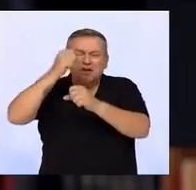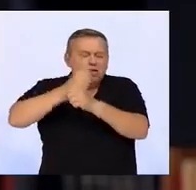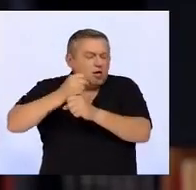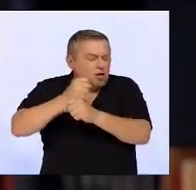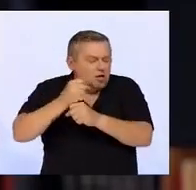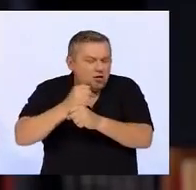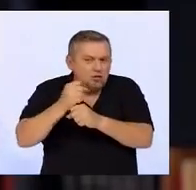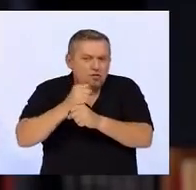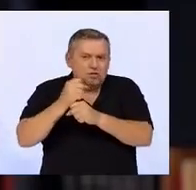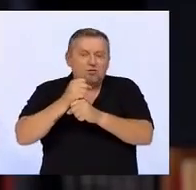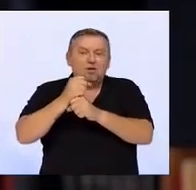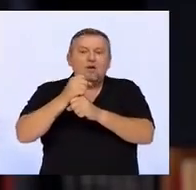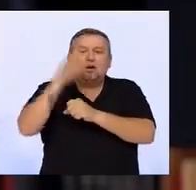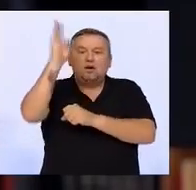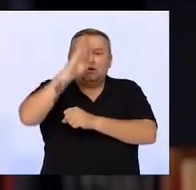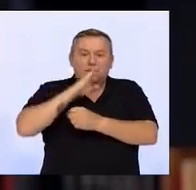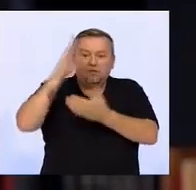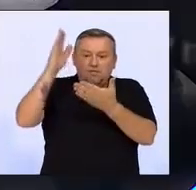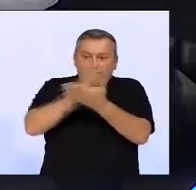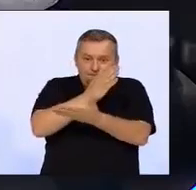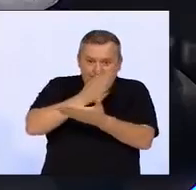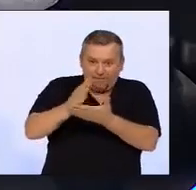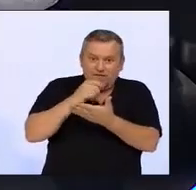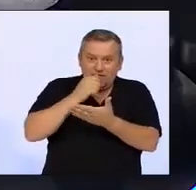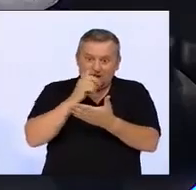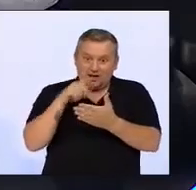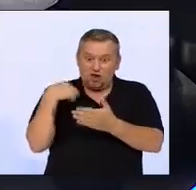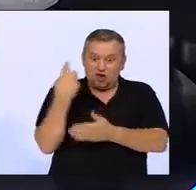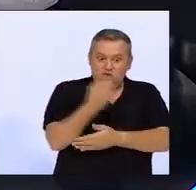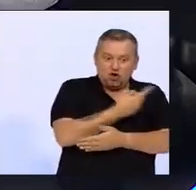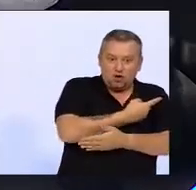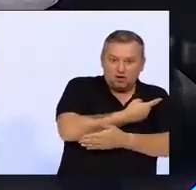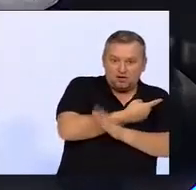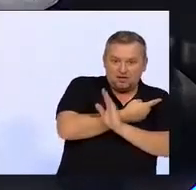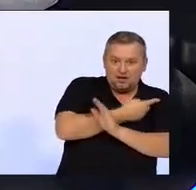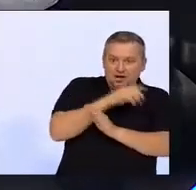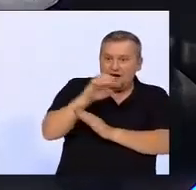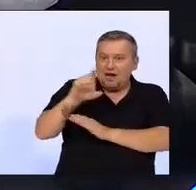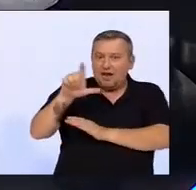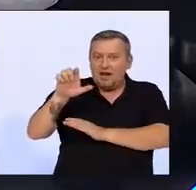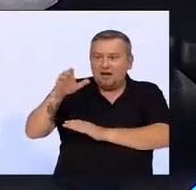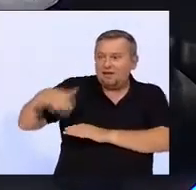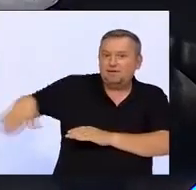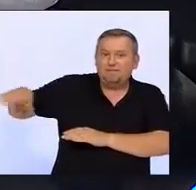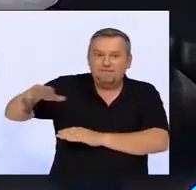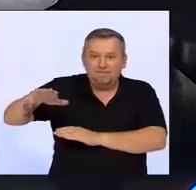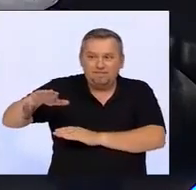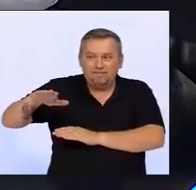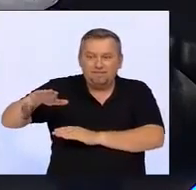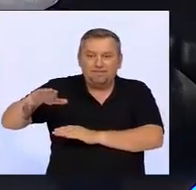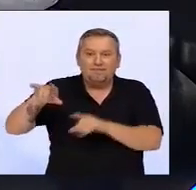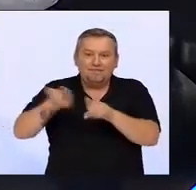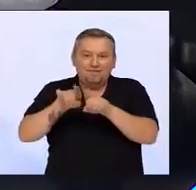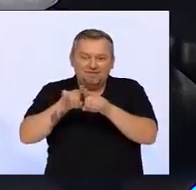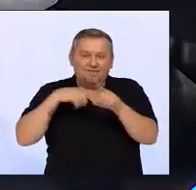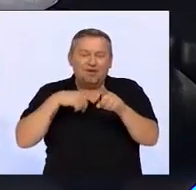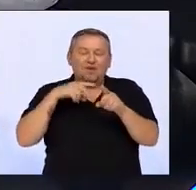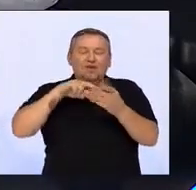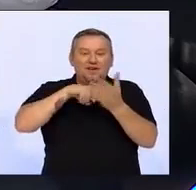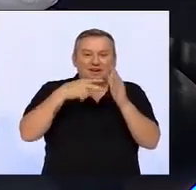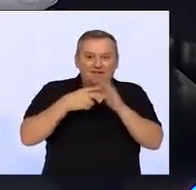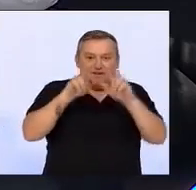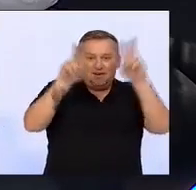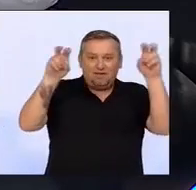que o país estaria dividido entre nós e eles. Nós, seria o Lula e o seu partido, e eles seriam os inimigos do